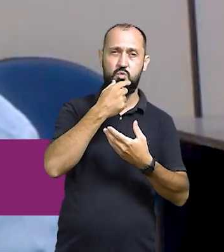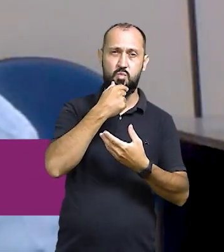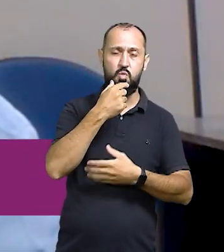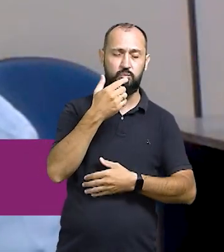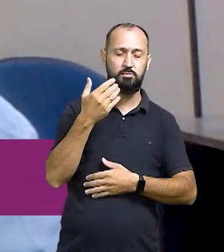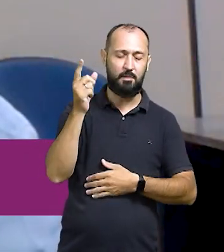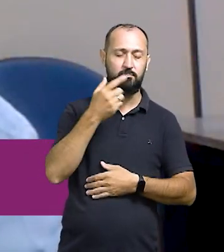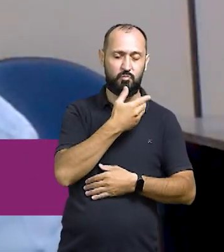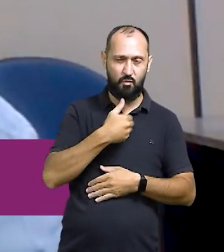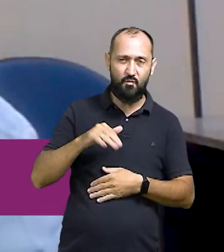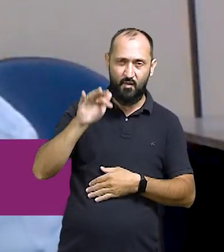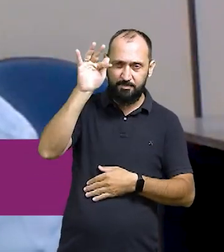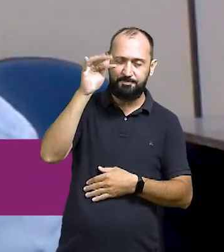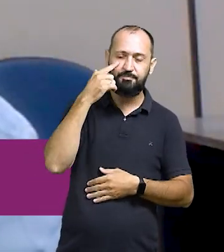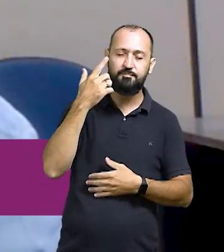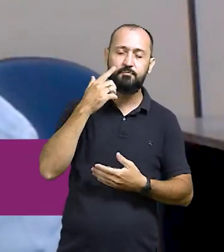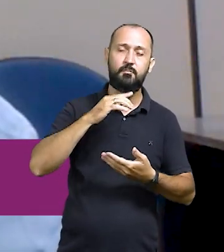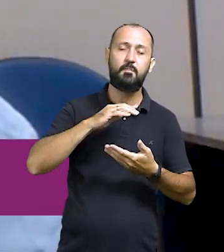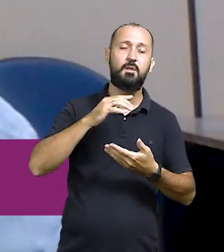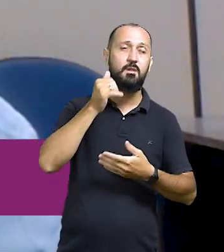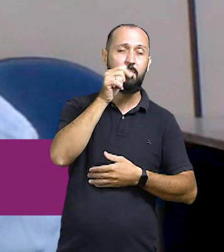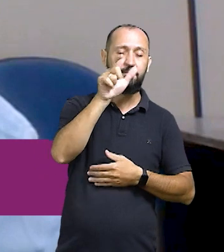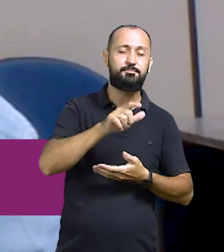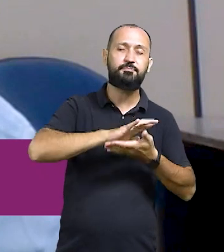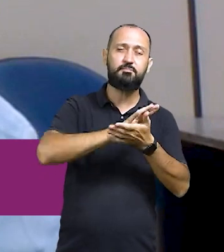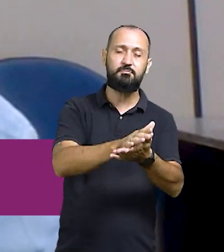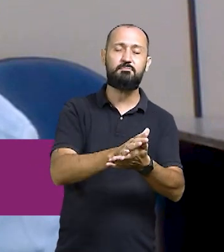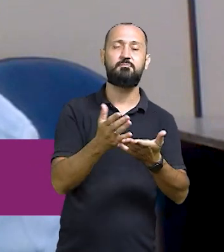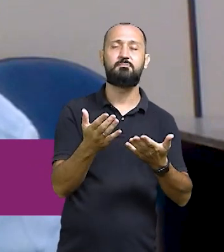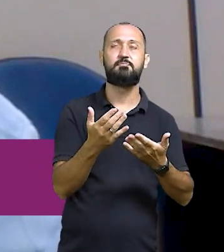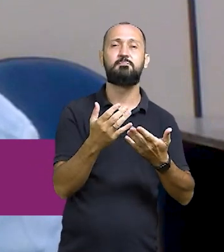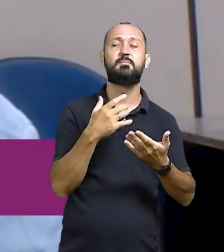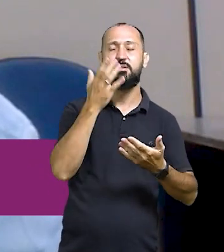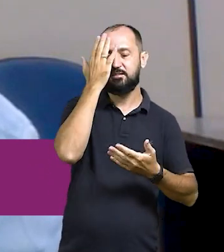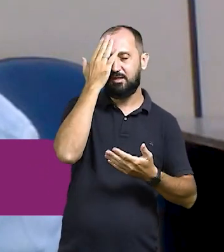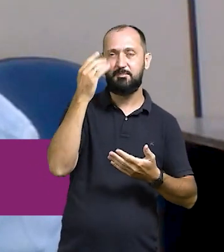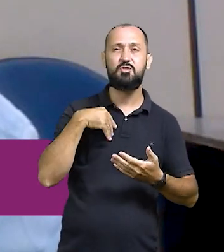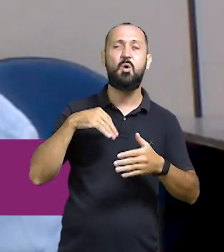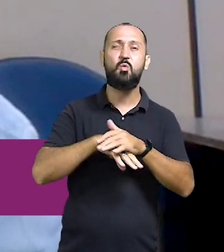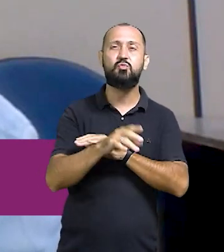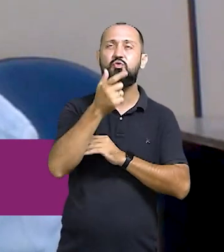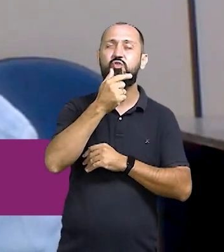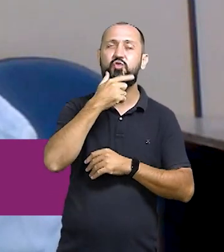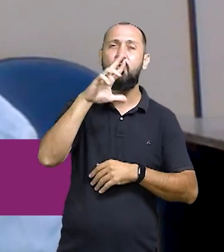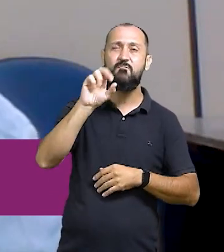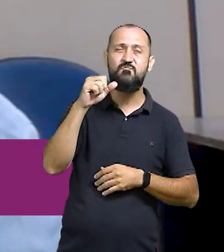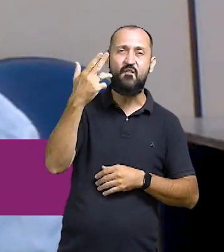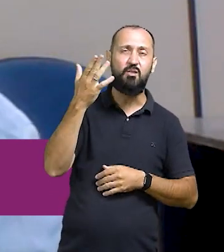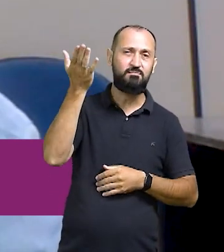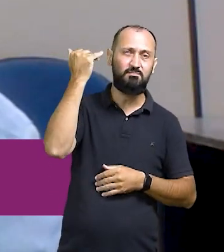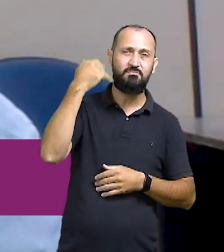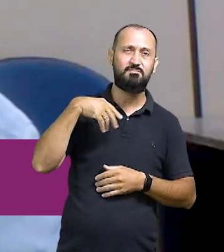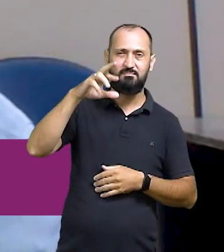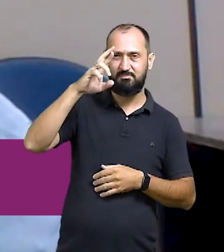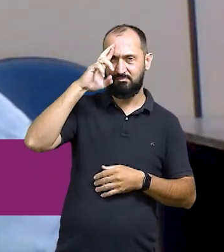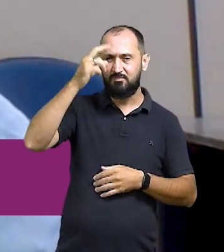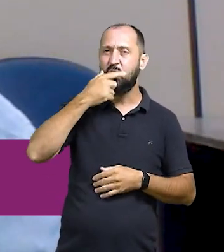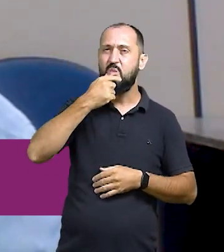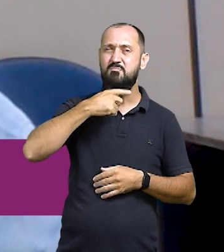porque a Mara Caseiro, hoje, a nossa deputada, representa uma liderança, ela é a presidente da Comissão da Mulher, e ela tem pautado já faz muito